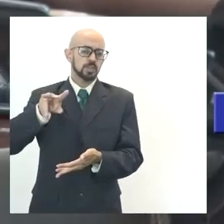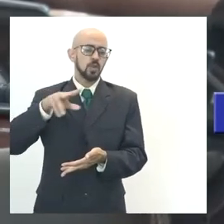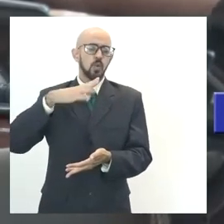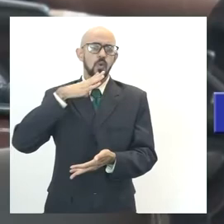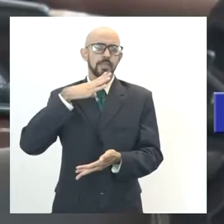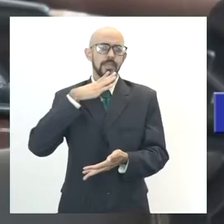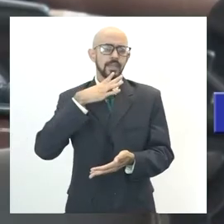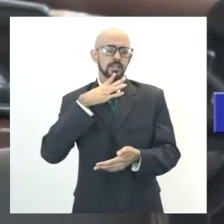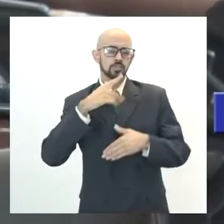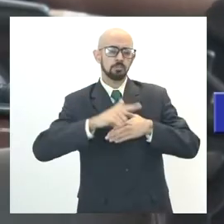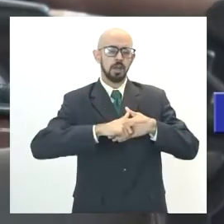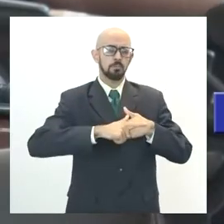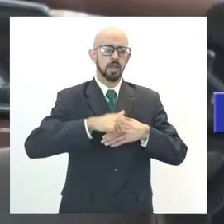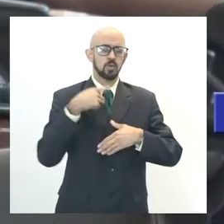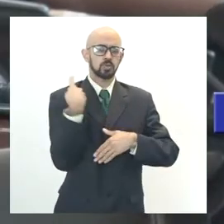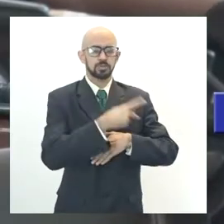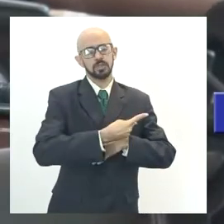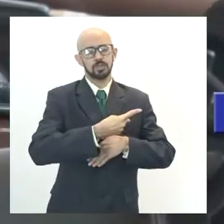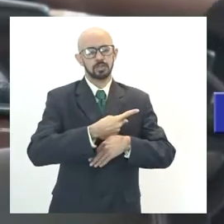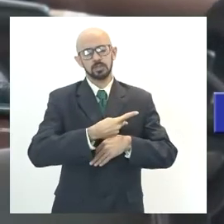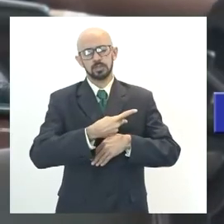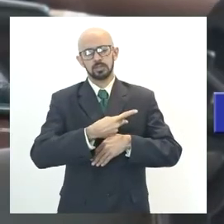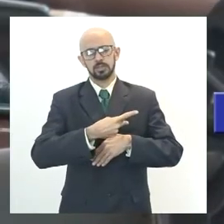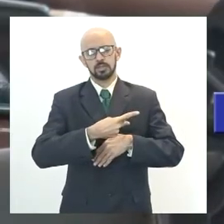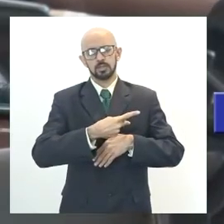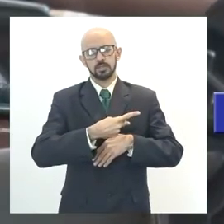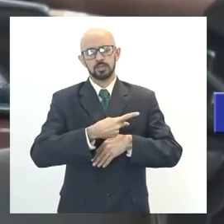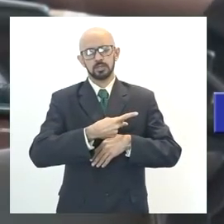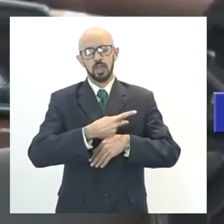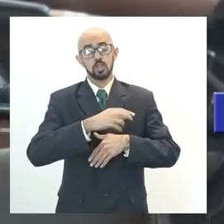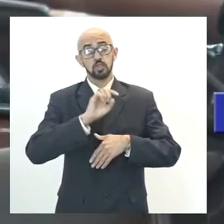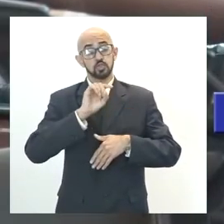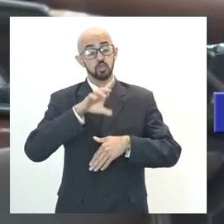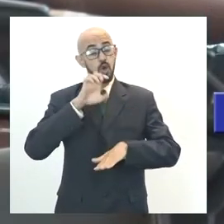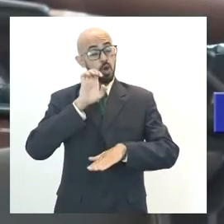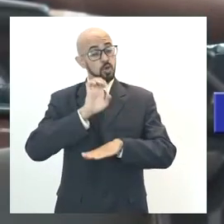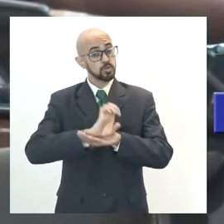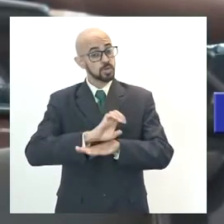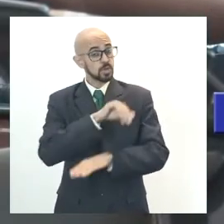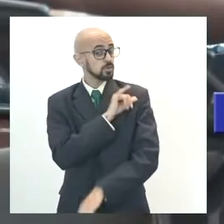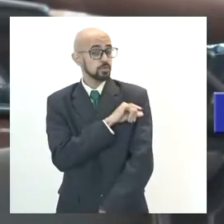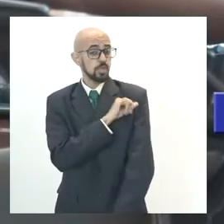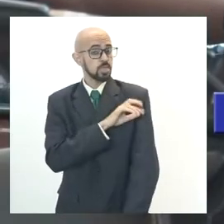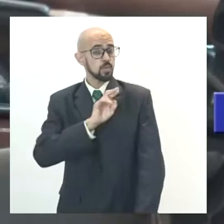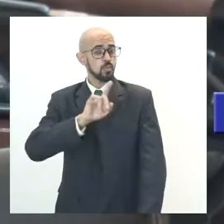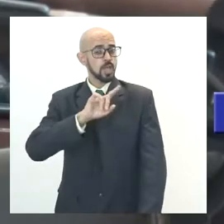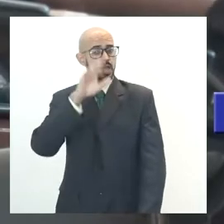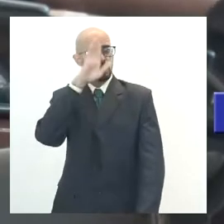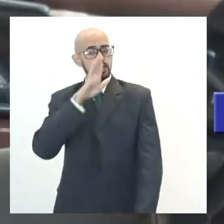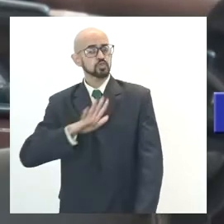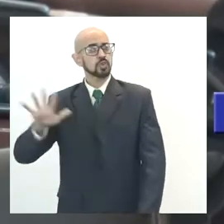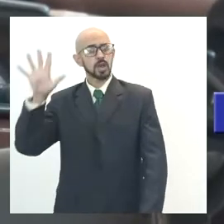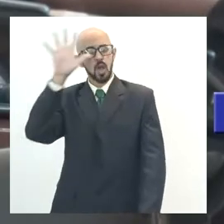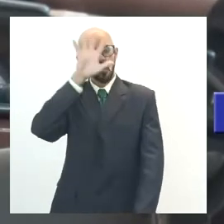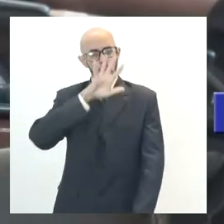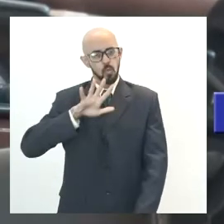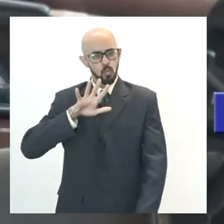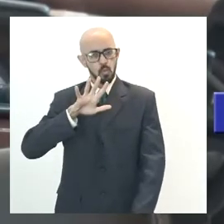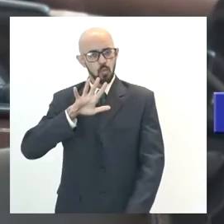foi solidária com todas as lutas de todos os trabalhadores não só do nosso Estado como a nível nacional e a rede Federal